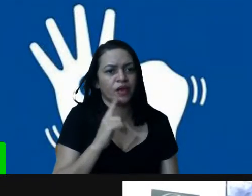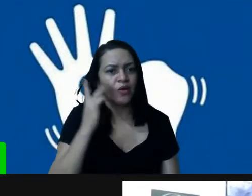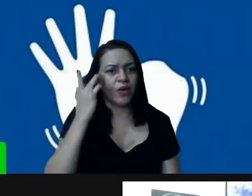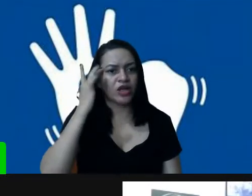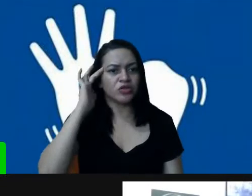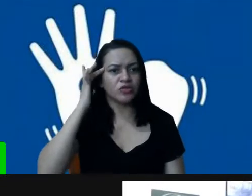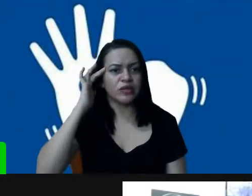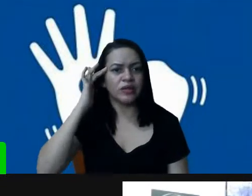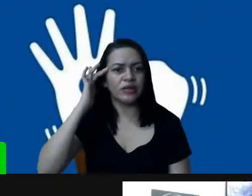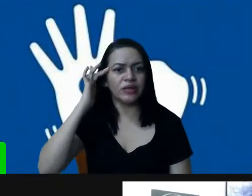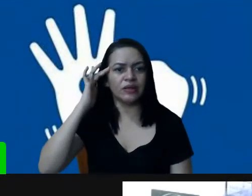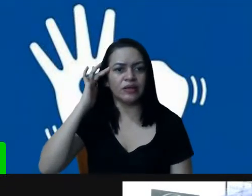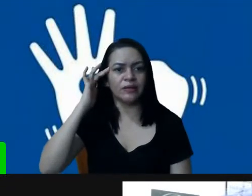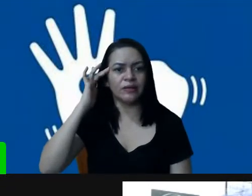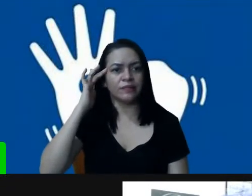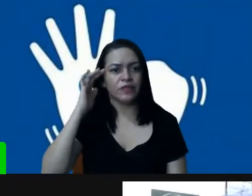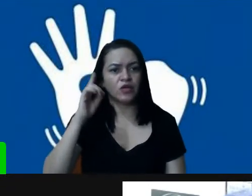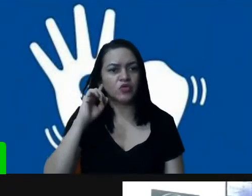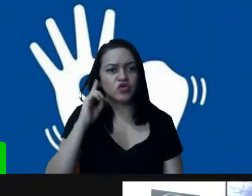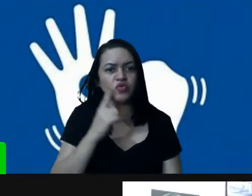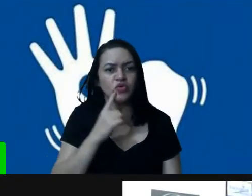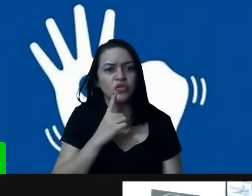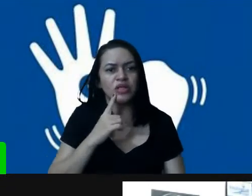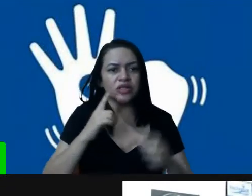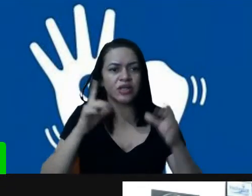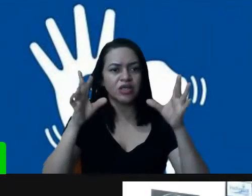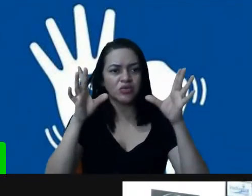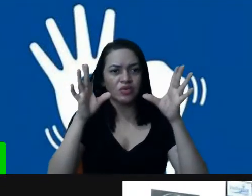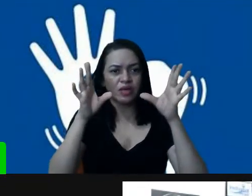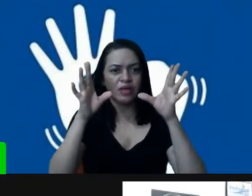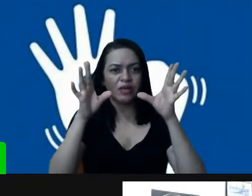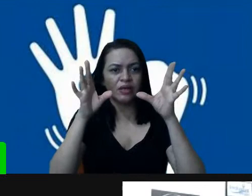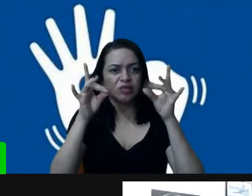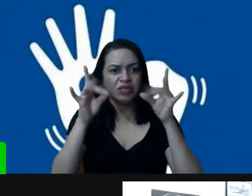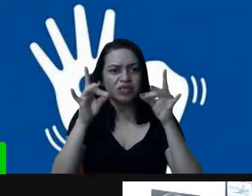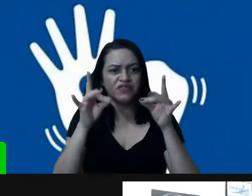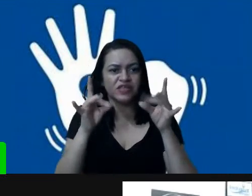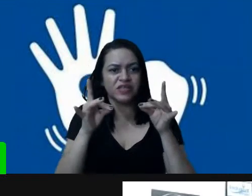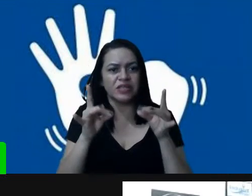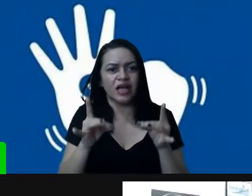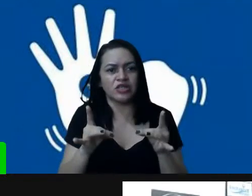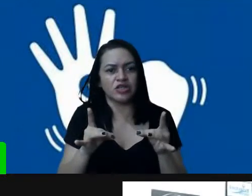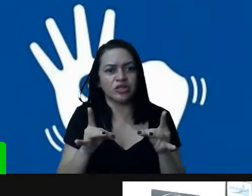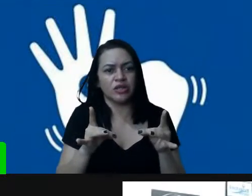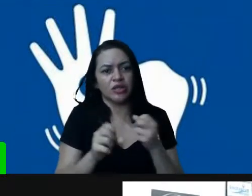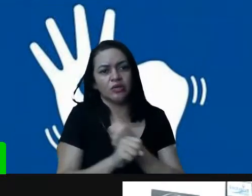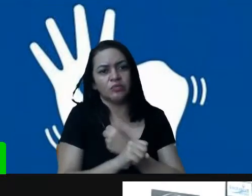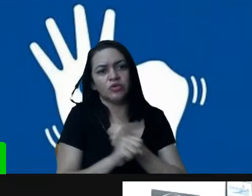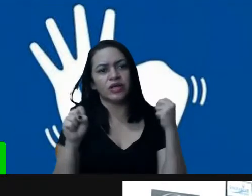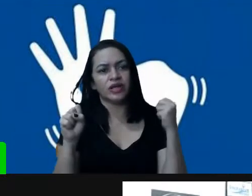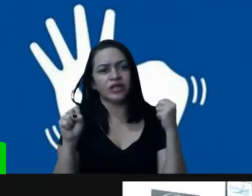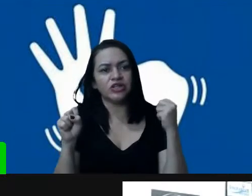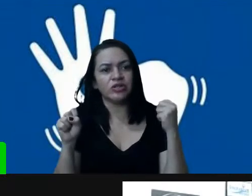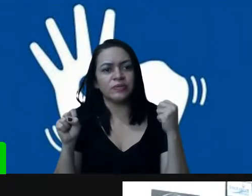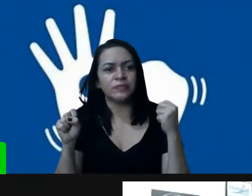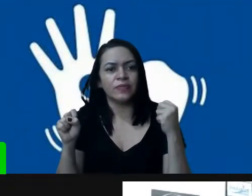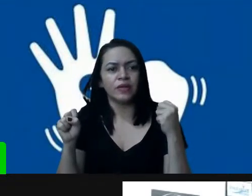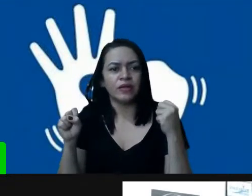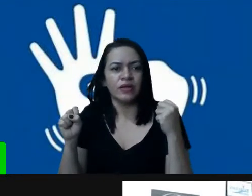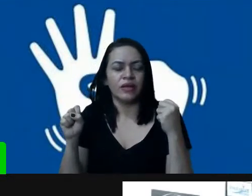Eu acho que os surdos, eles têm a sua especificidade muito